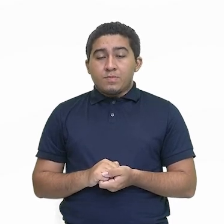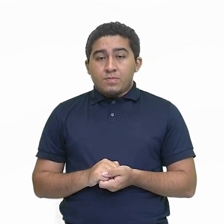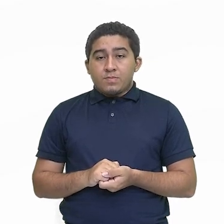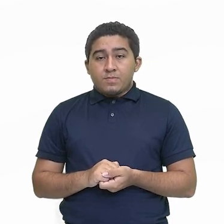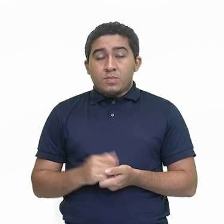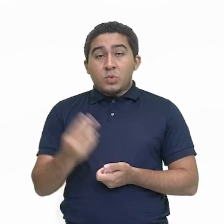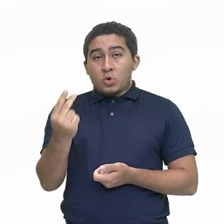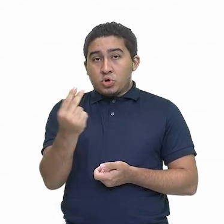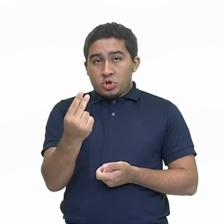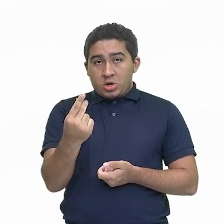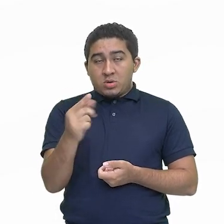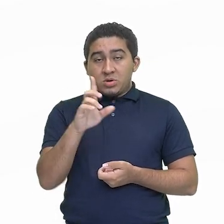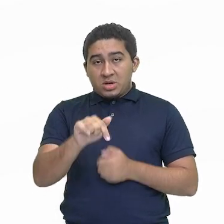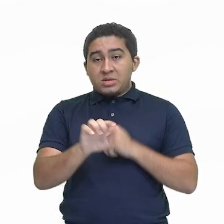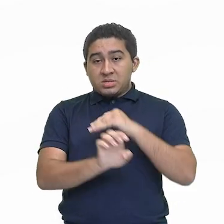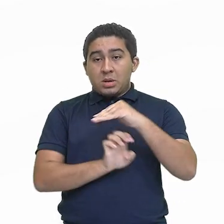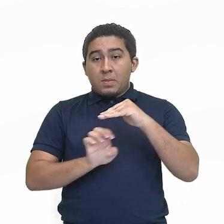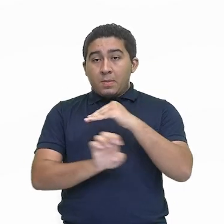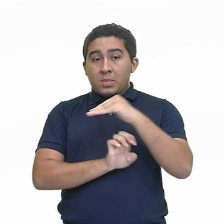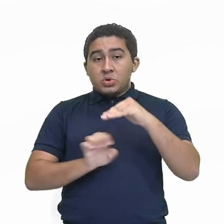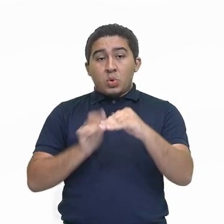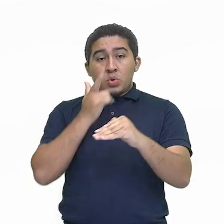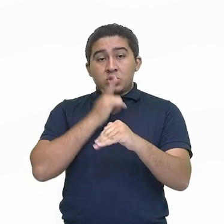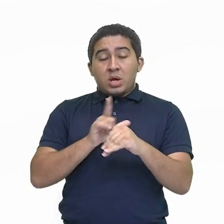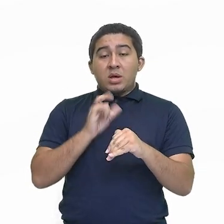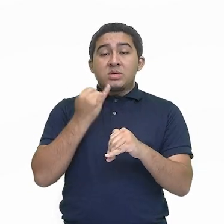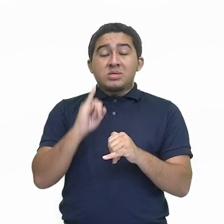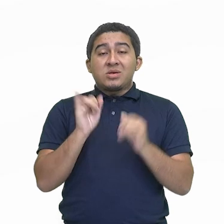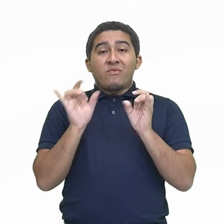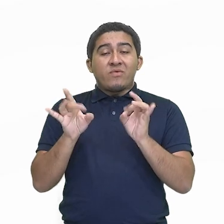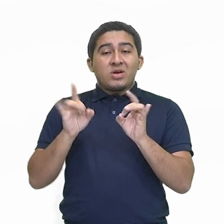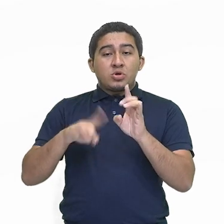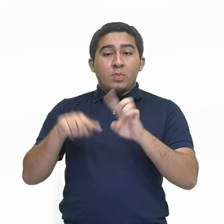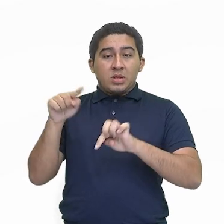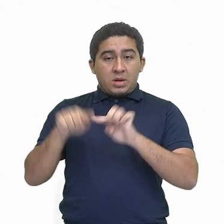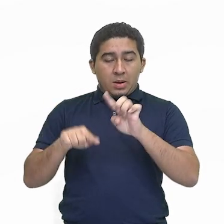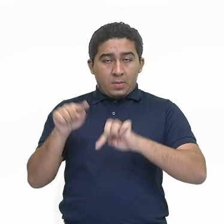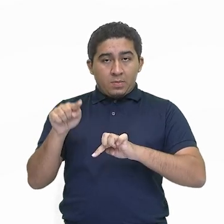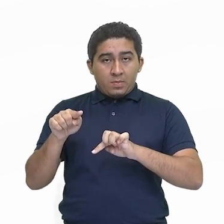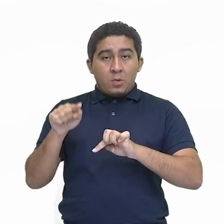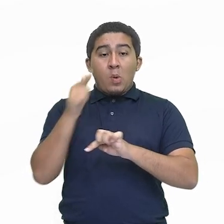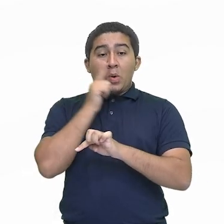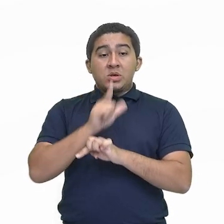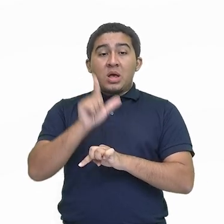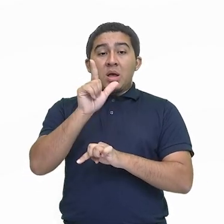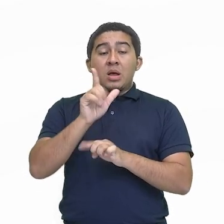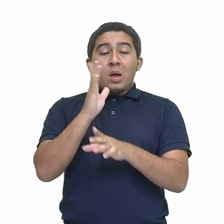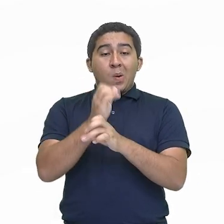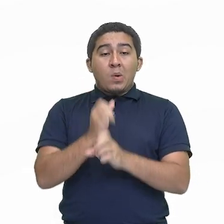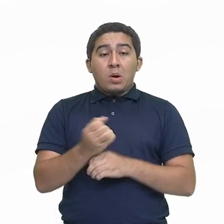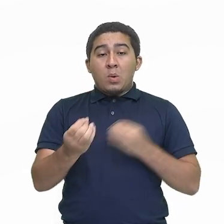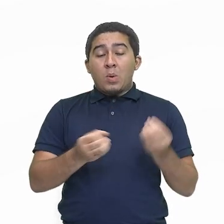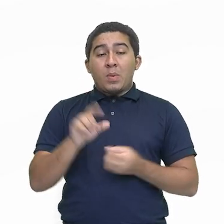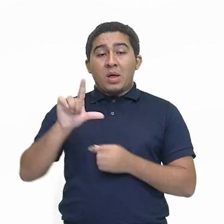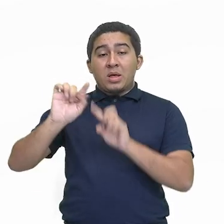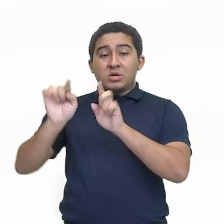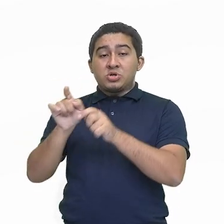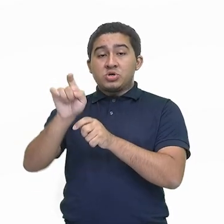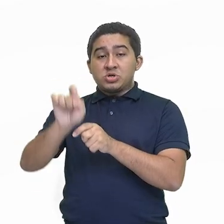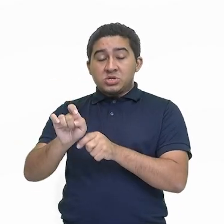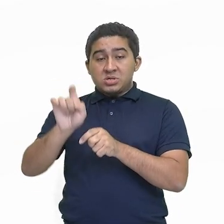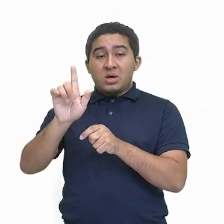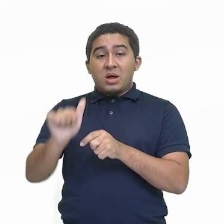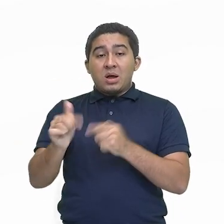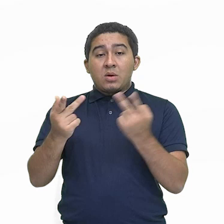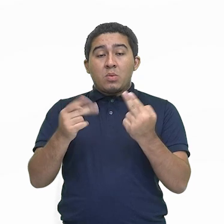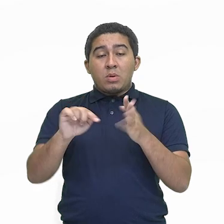de uma fábrica, né? Na venda de um determinado produto. Ele é dado por essa função aí, Lx, né, L de lucro,